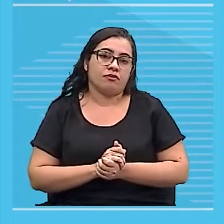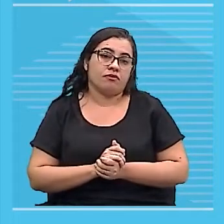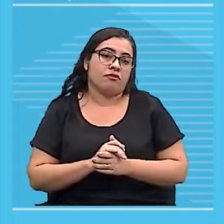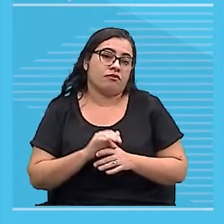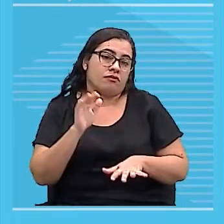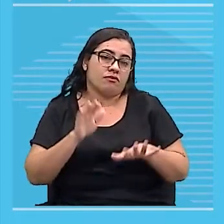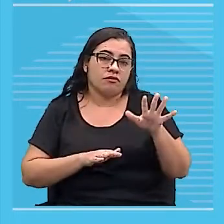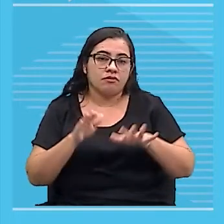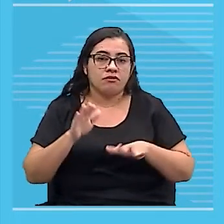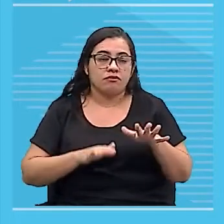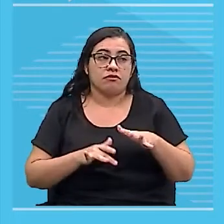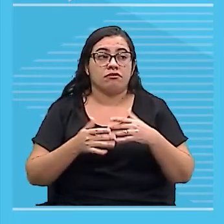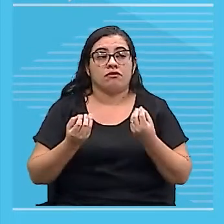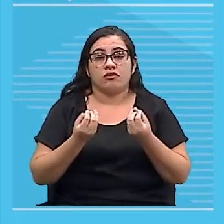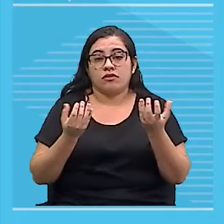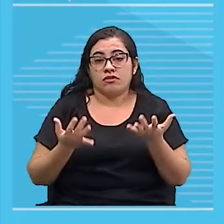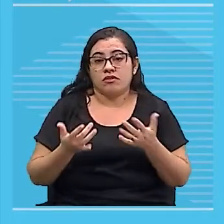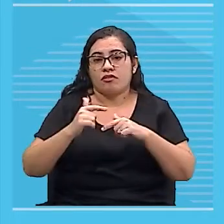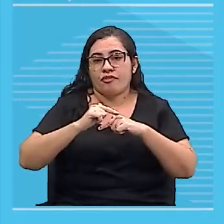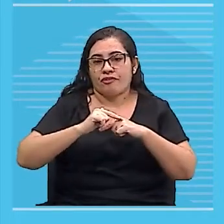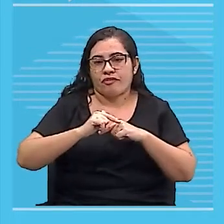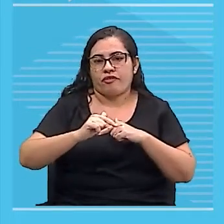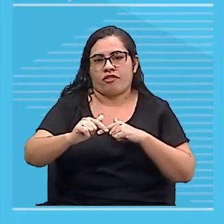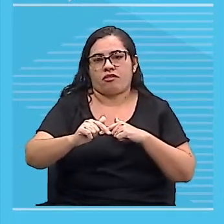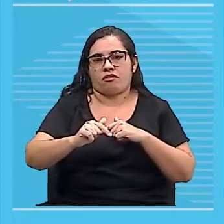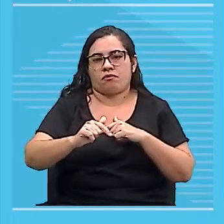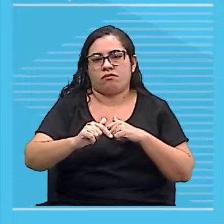Normalmente a gente utiliza o vácuo, e o vácuo,